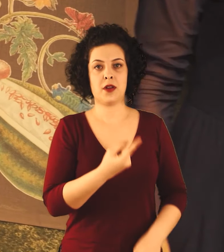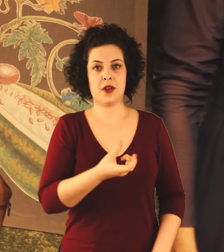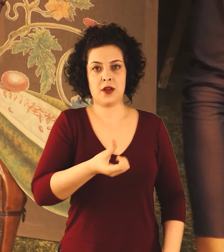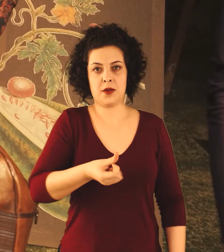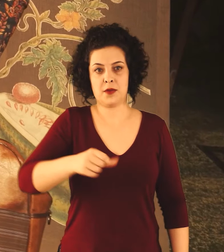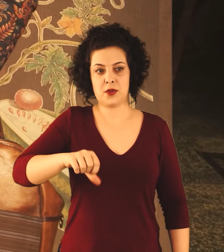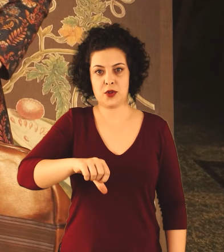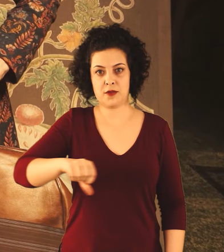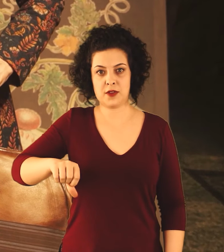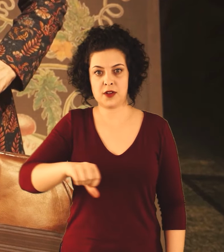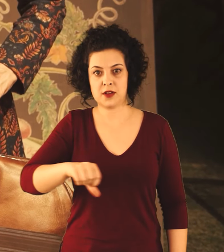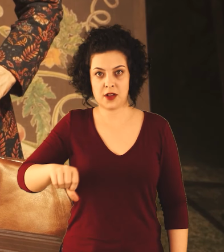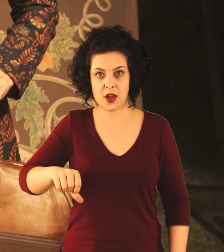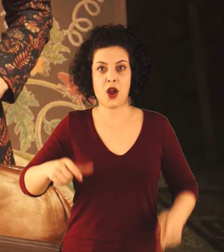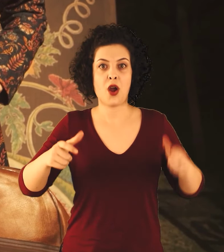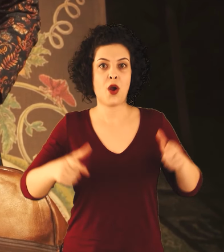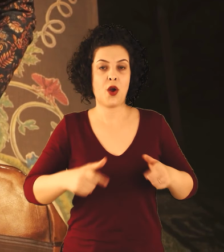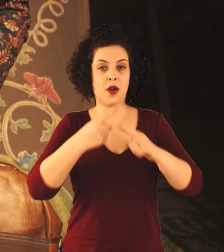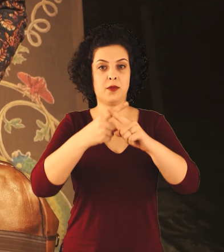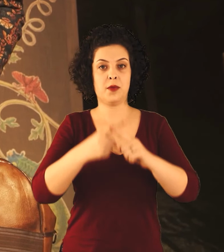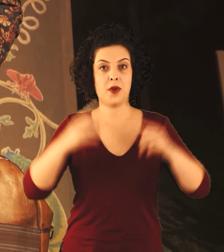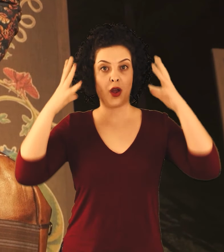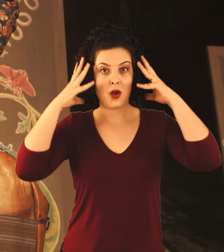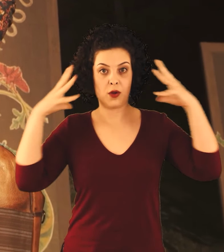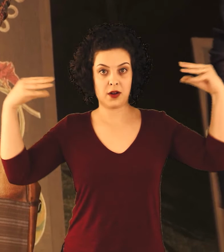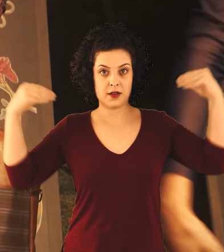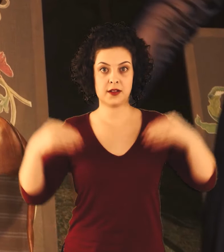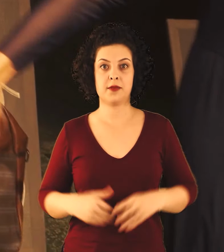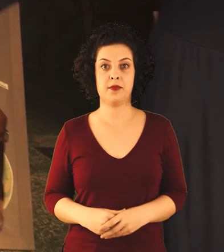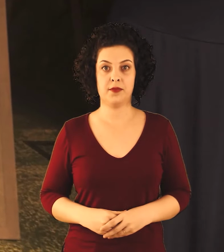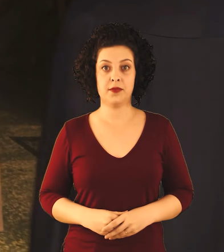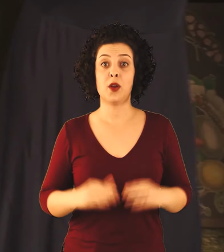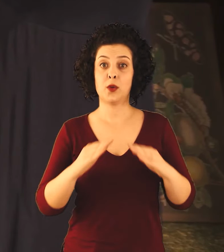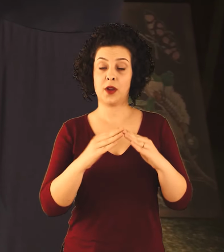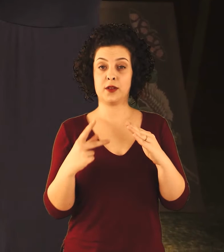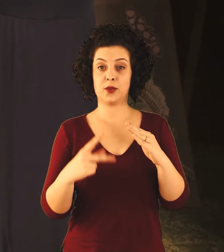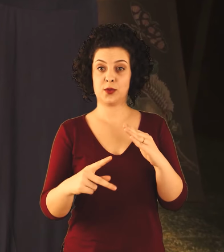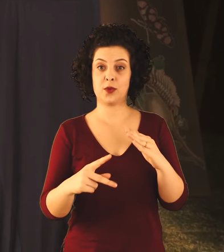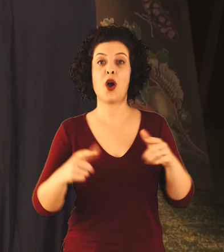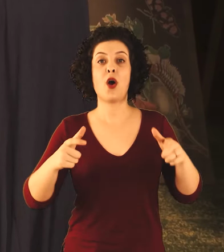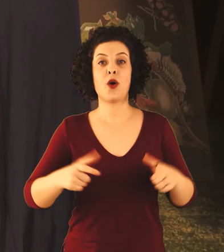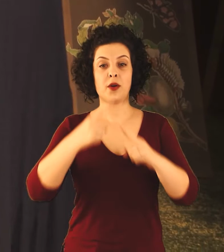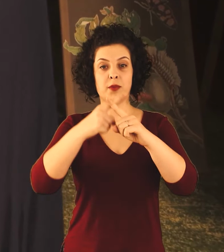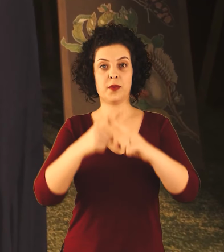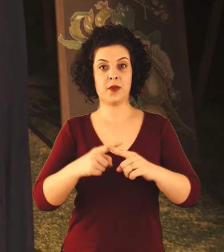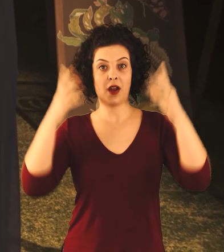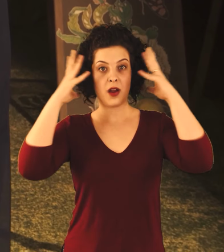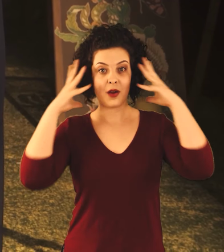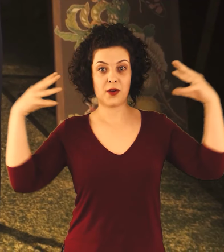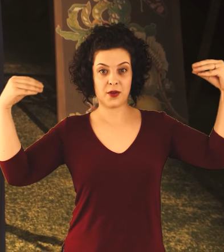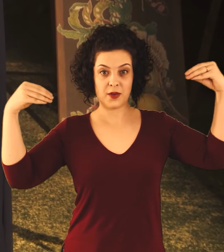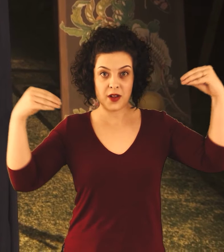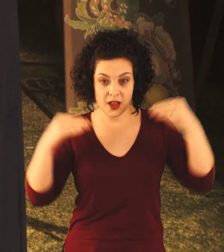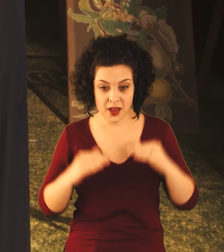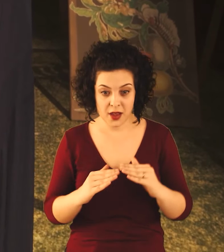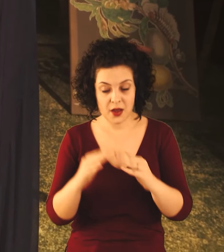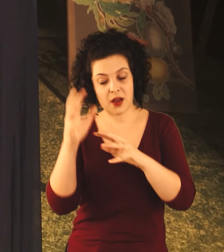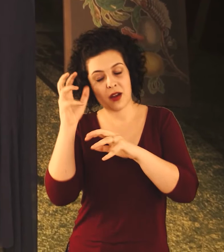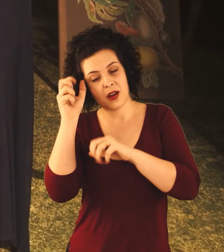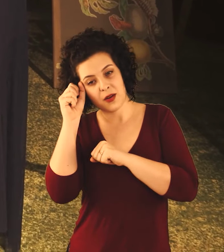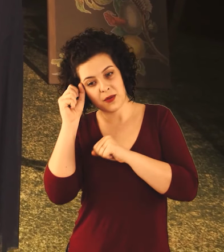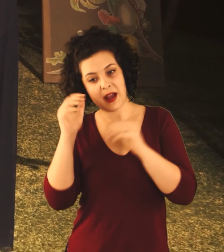1699 em Amsterdã, na Holanda. Eu sou a sua casa em Amsterdã, na Holanda. Eu sou